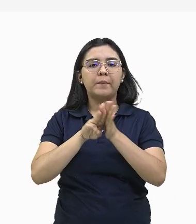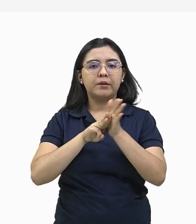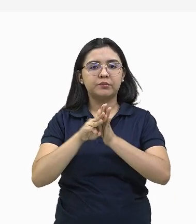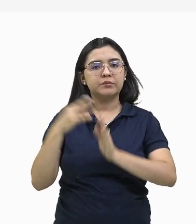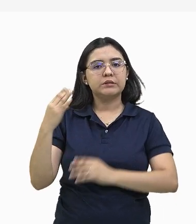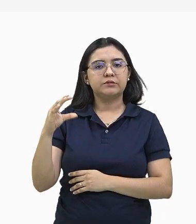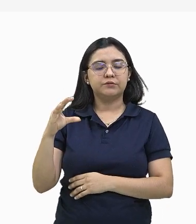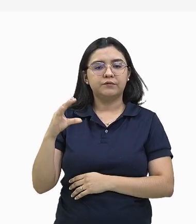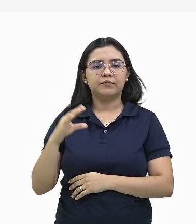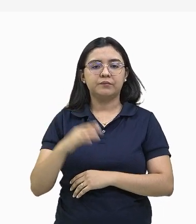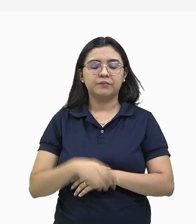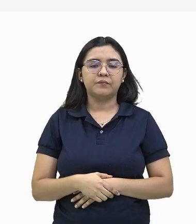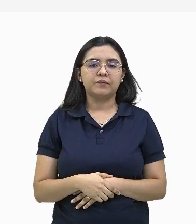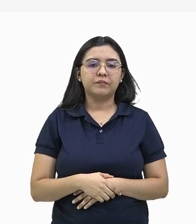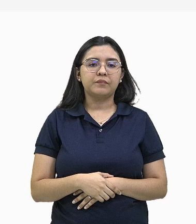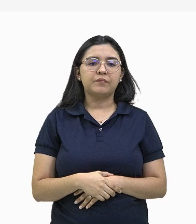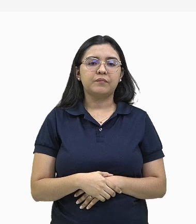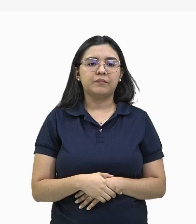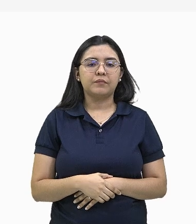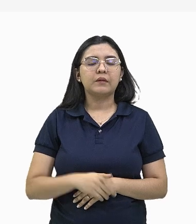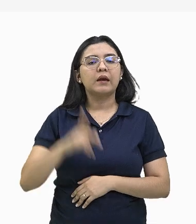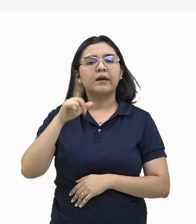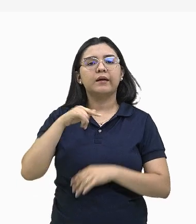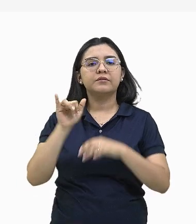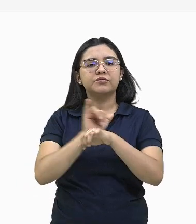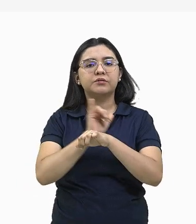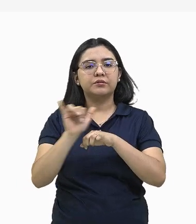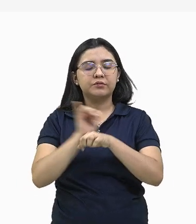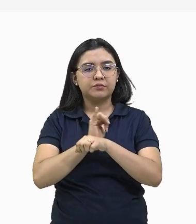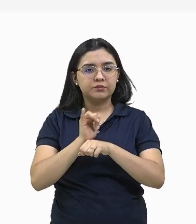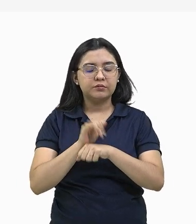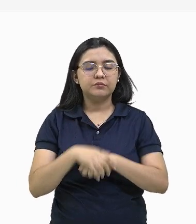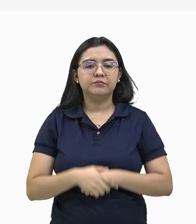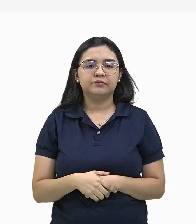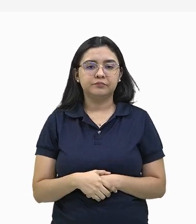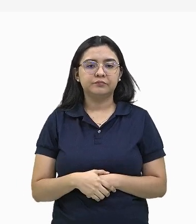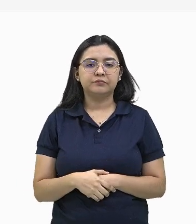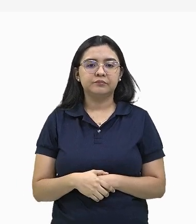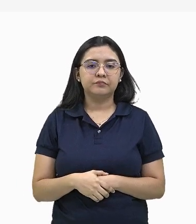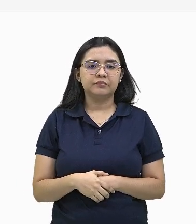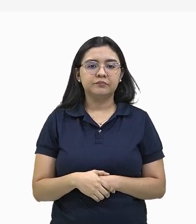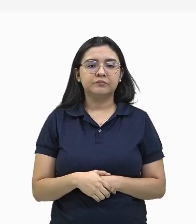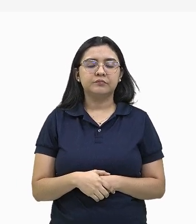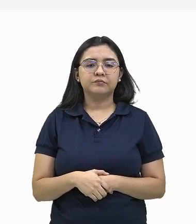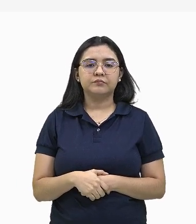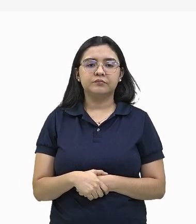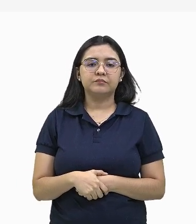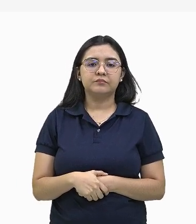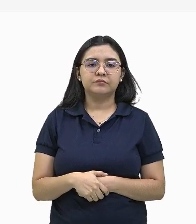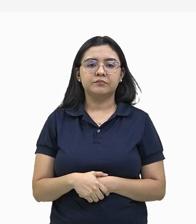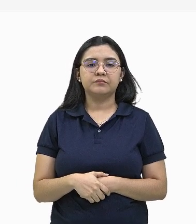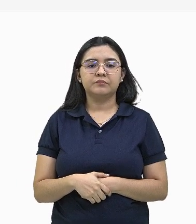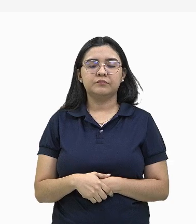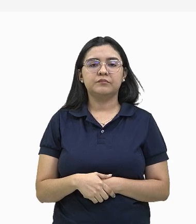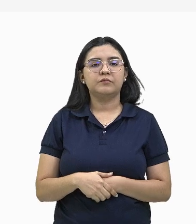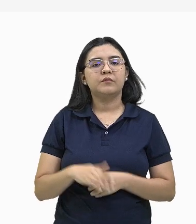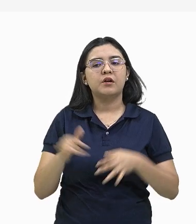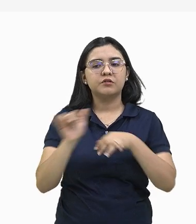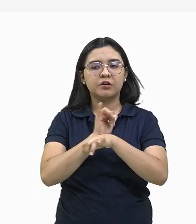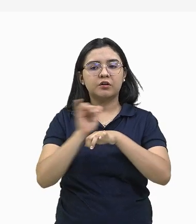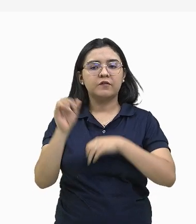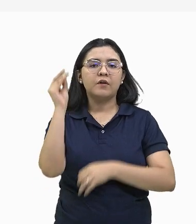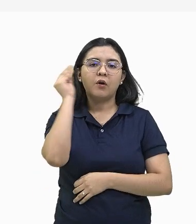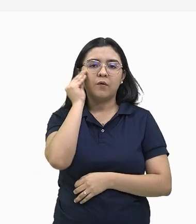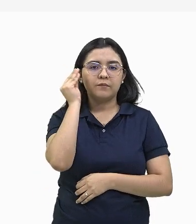científico, que é a maneira, o modo, né, que será feita aí a observação de